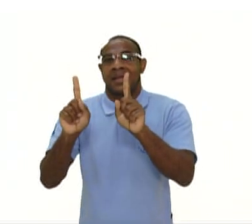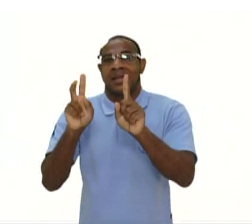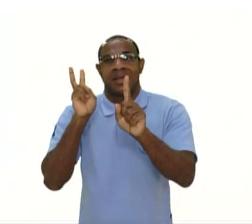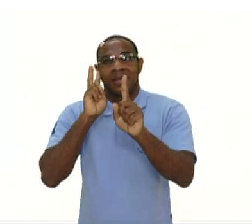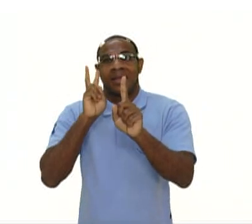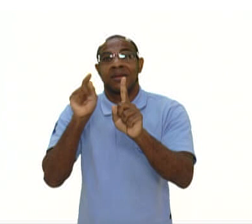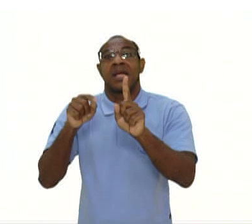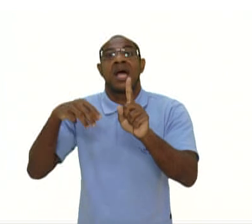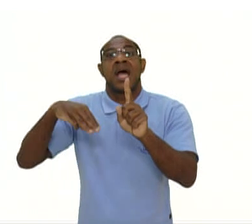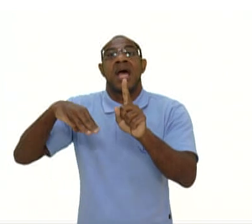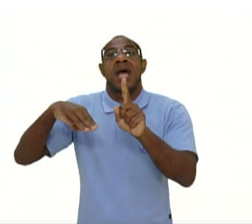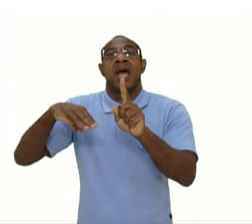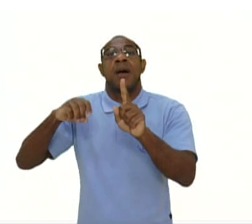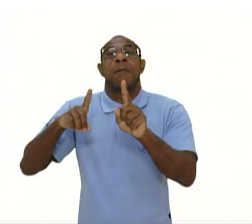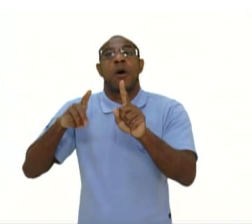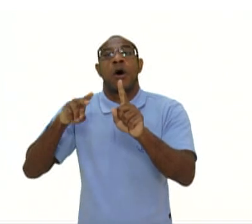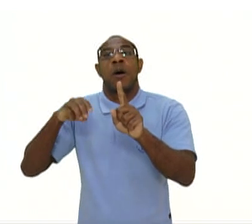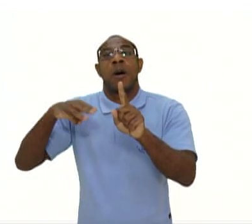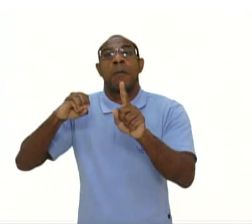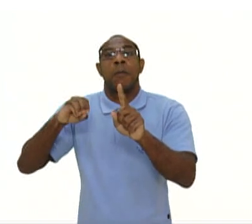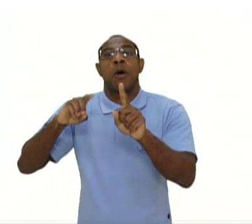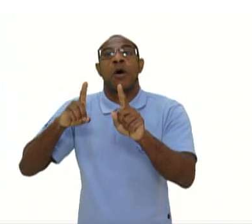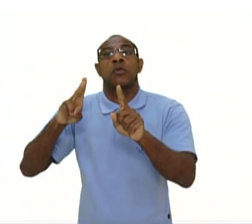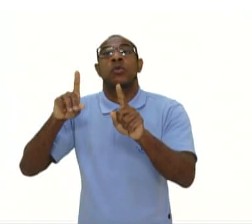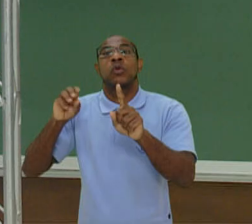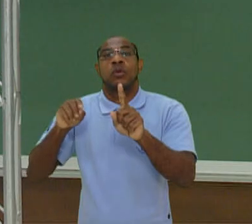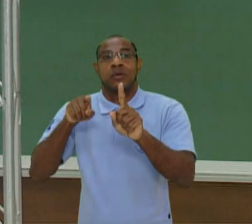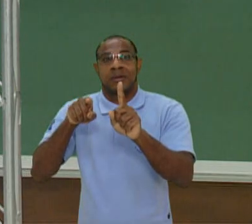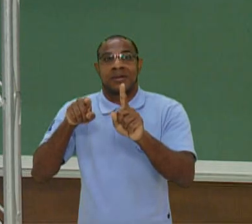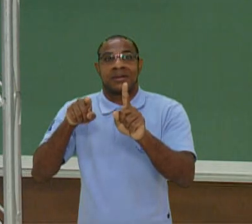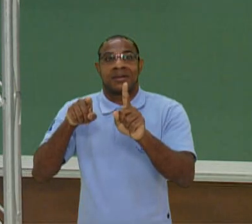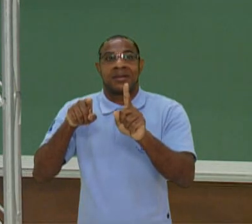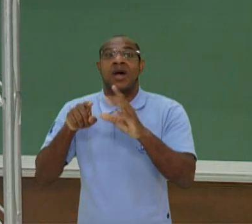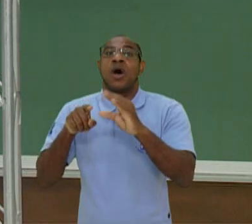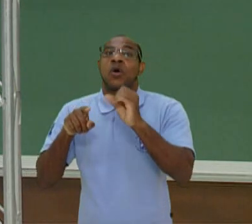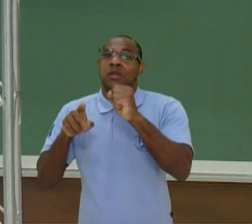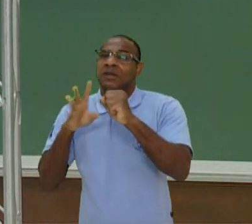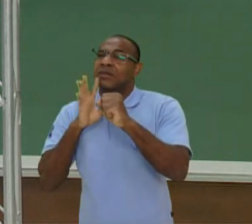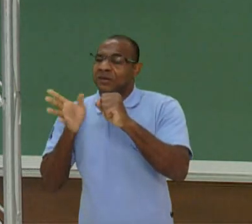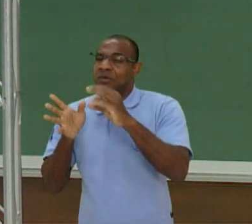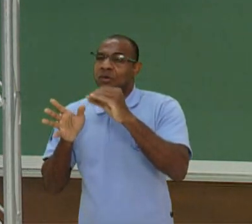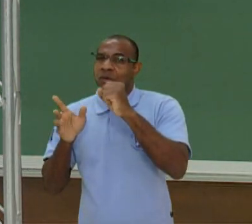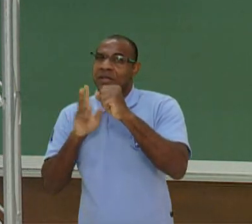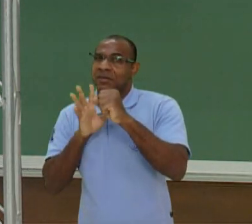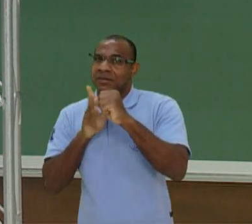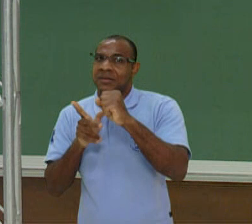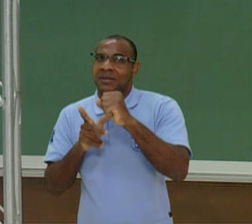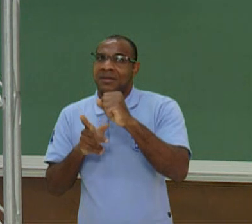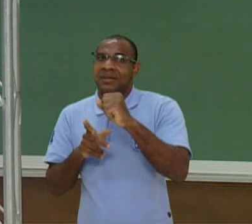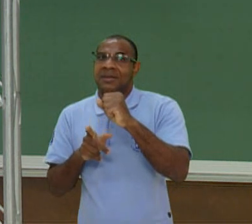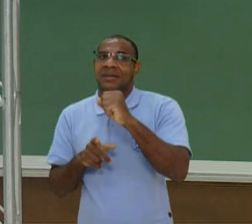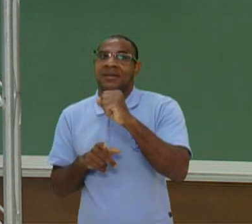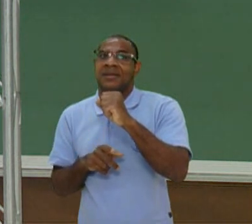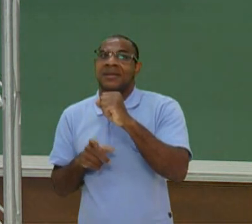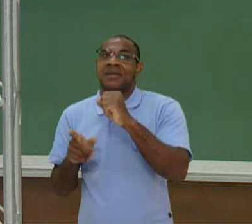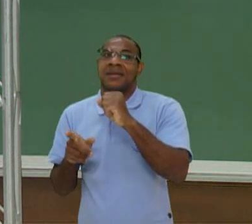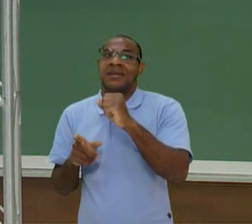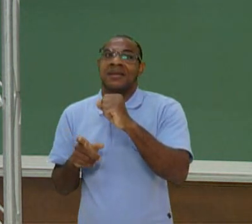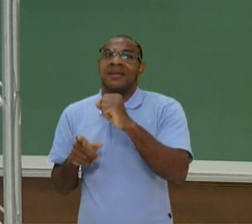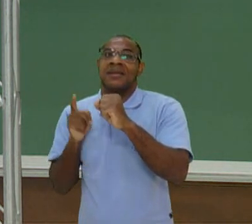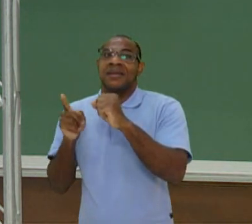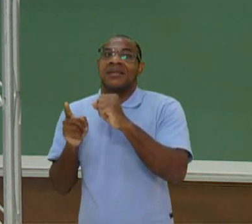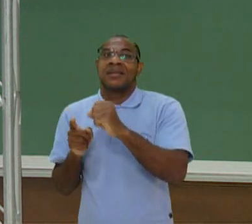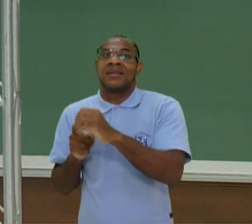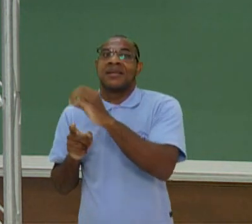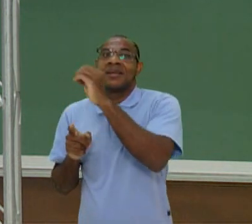é módulo do complexo? Módulo de Z. Cosseno, você sabe o que é? Aqui o argumento, você